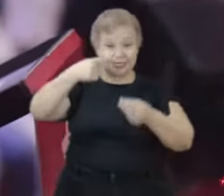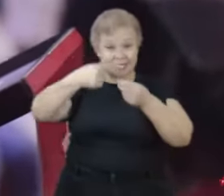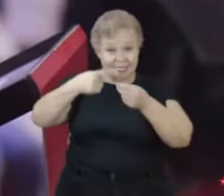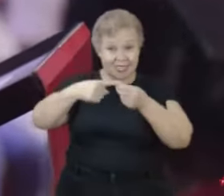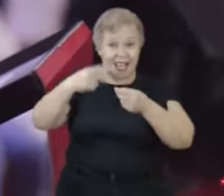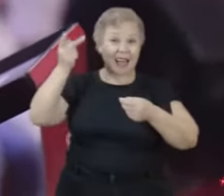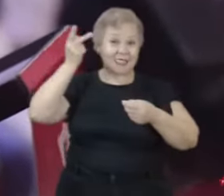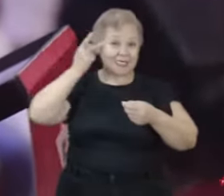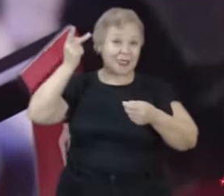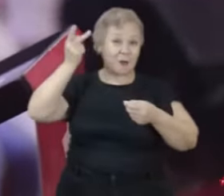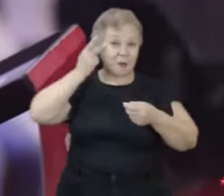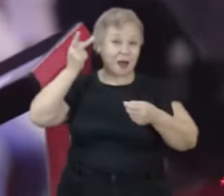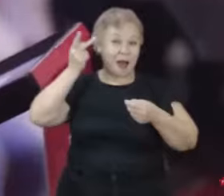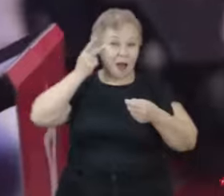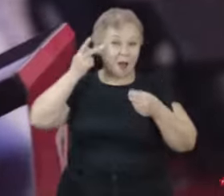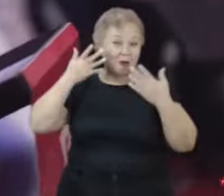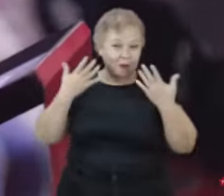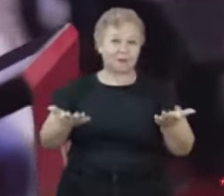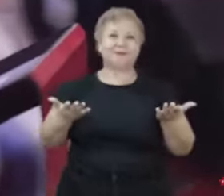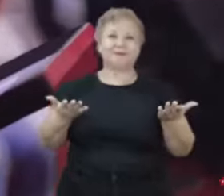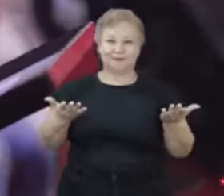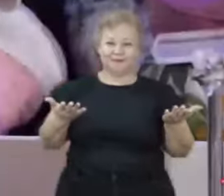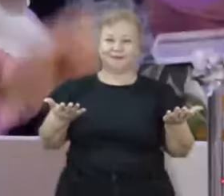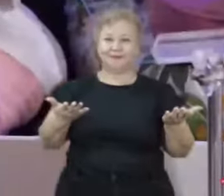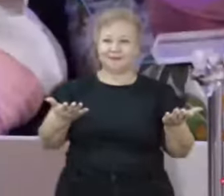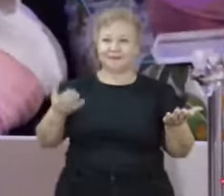de São Paulo.